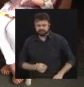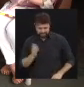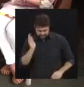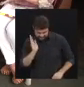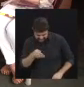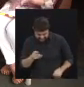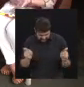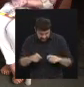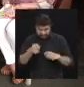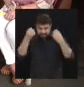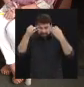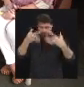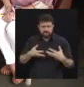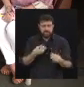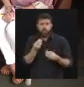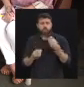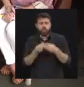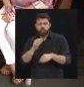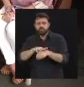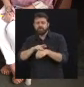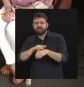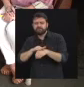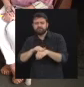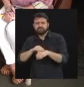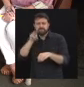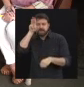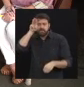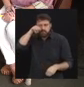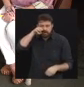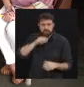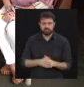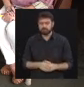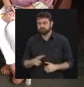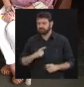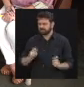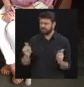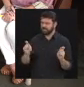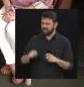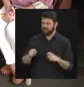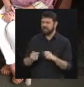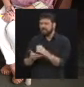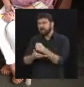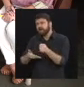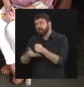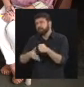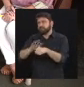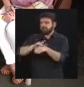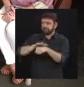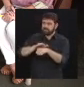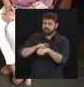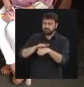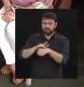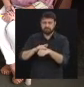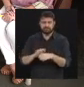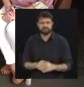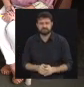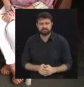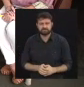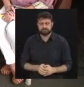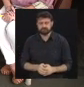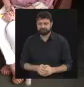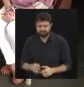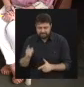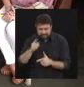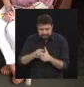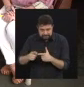explicar? Você sabe o que é a síndrome para explicar para a gente? Posso dar uma explicação que basicamente é um